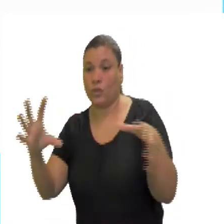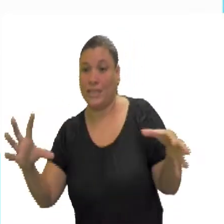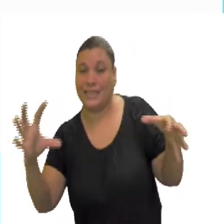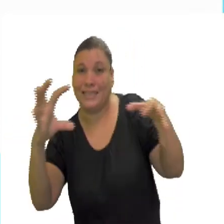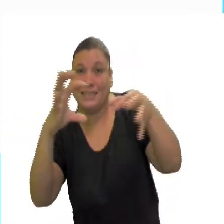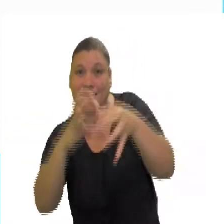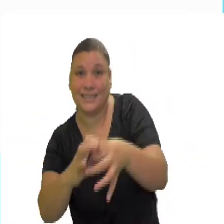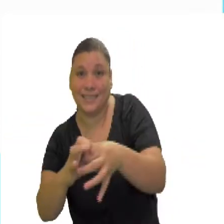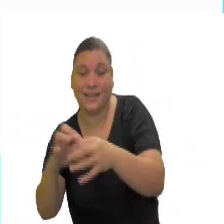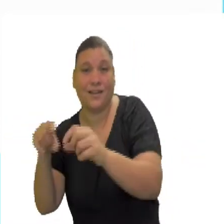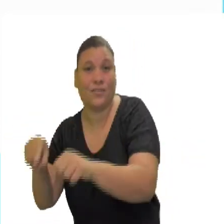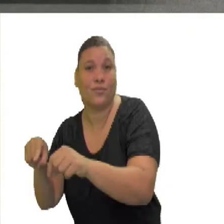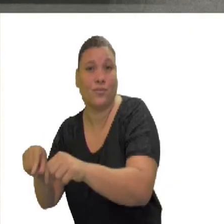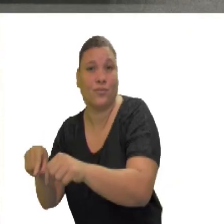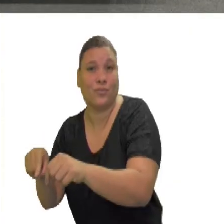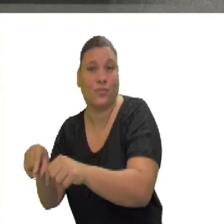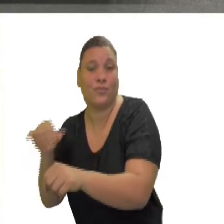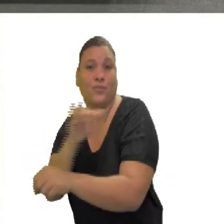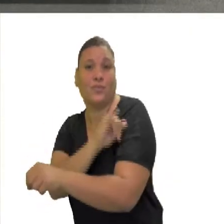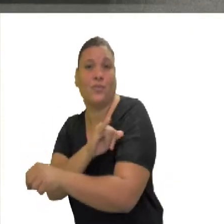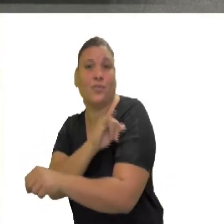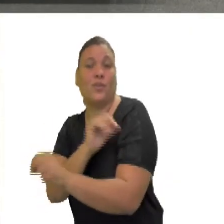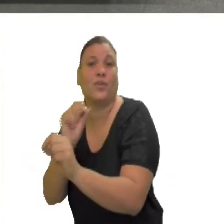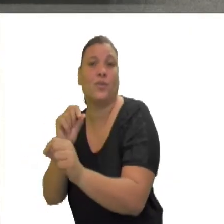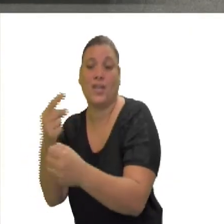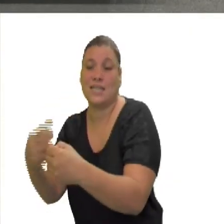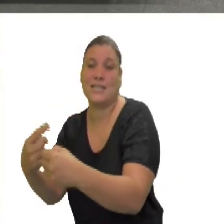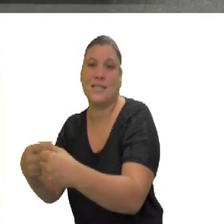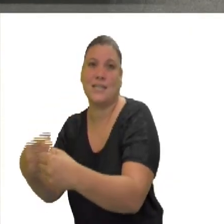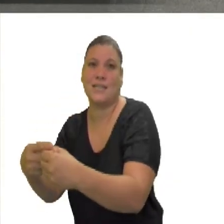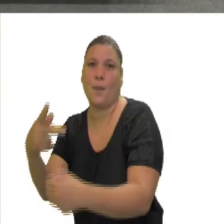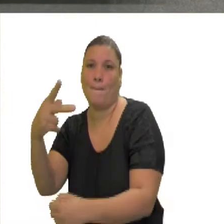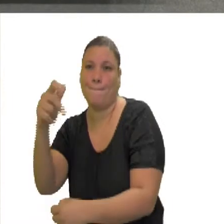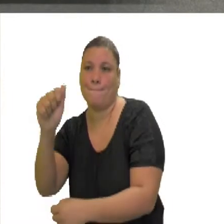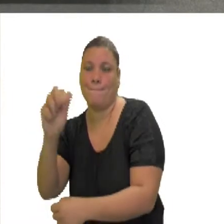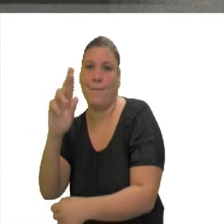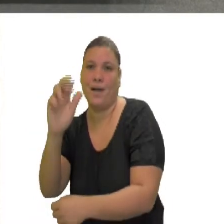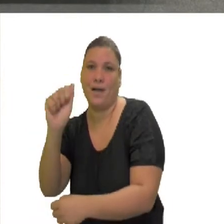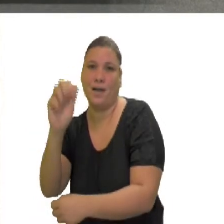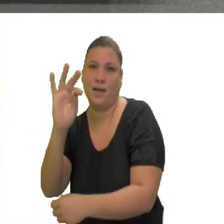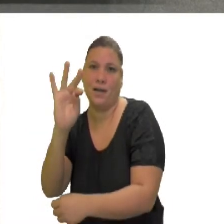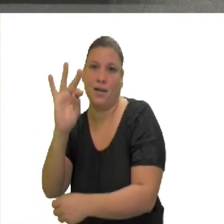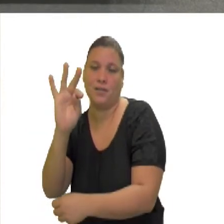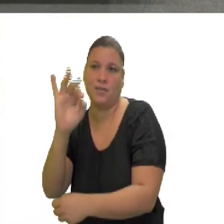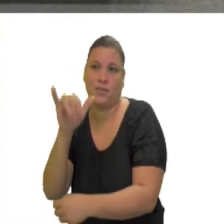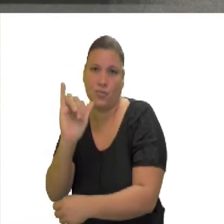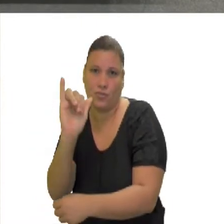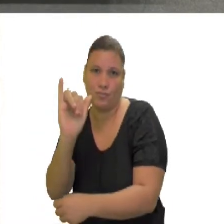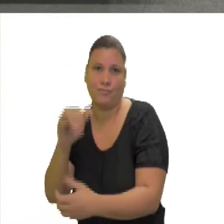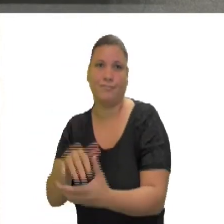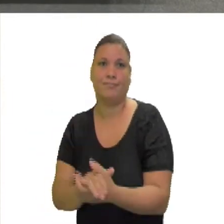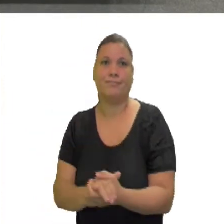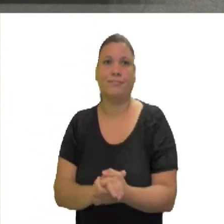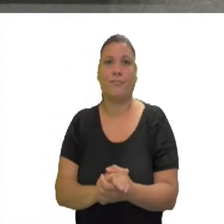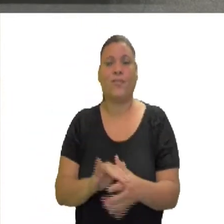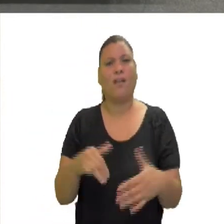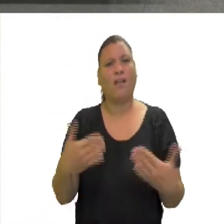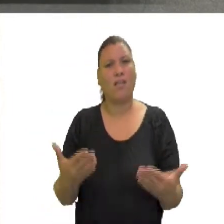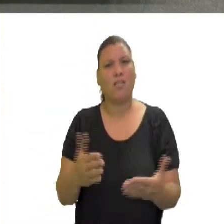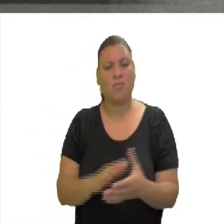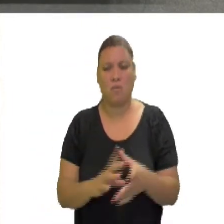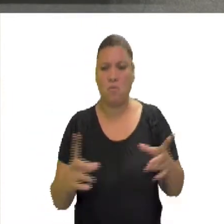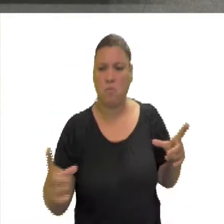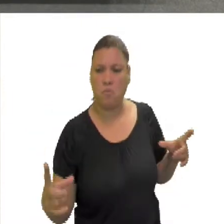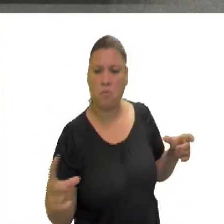de Paraty não era ainda o porto que ia ser levado esse ouro embora do Brasil, mas era